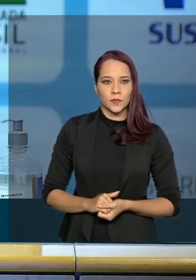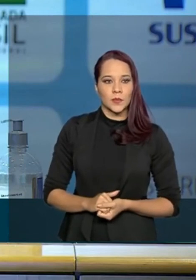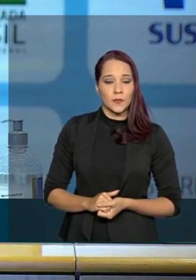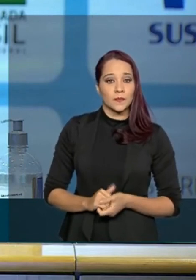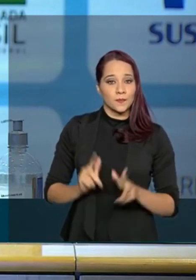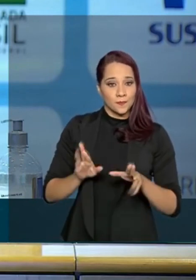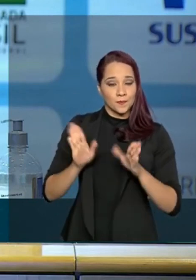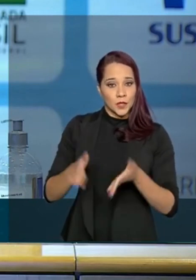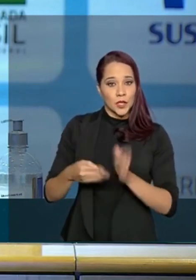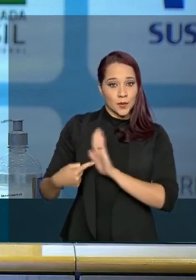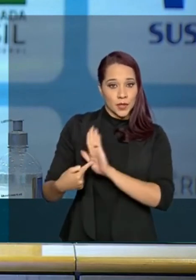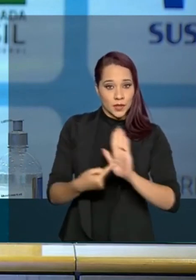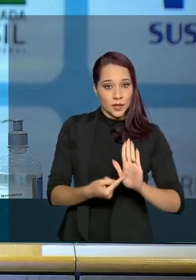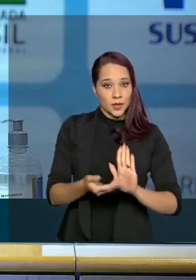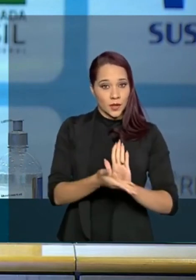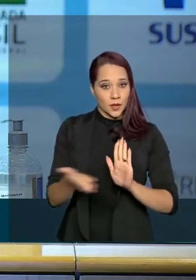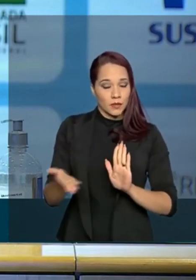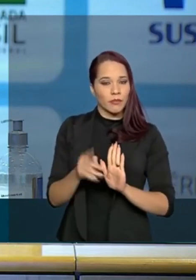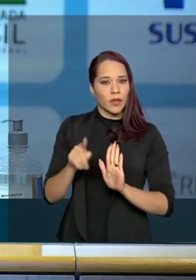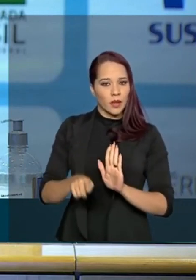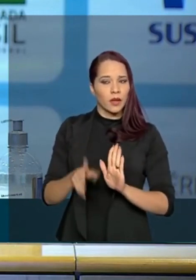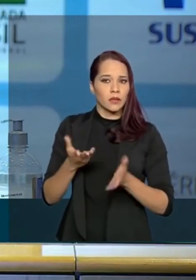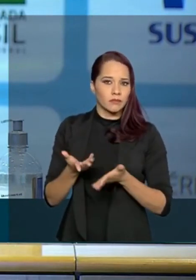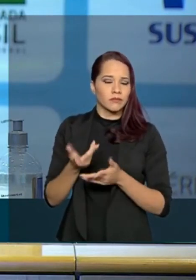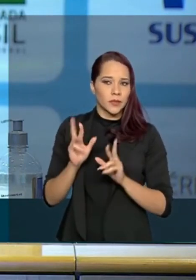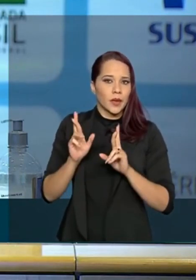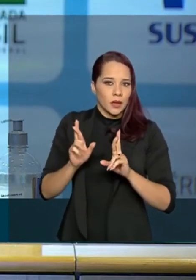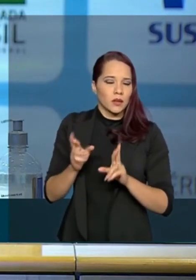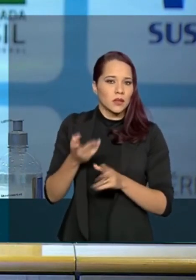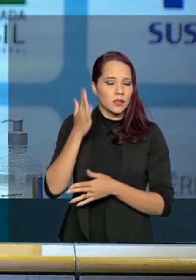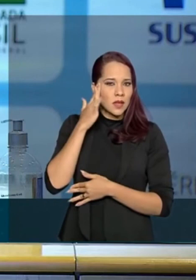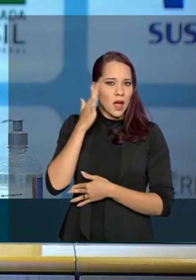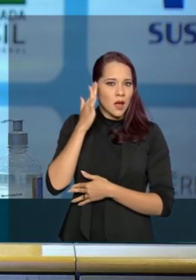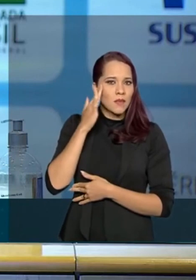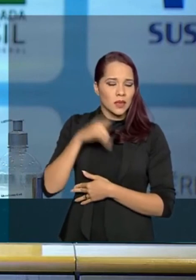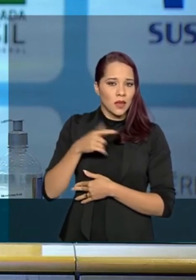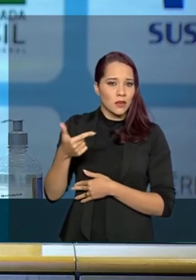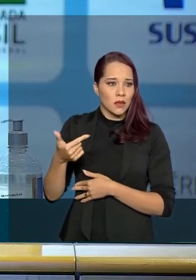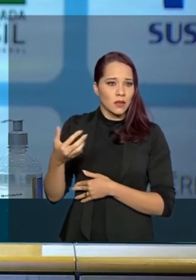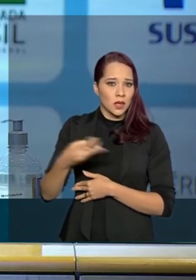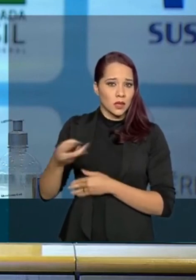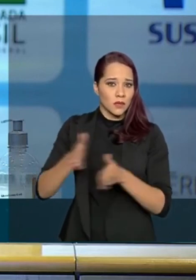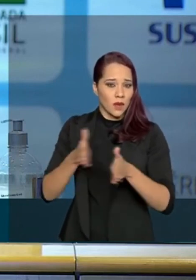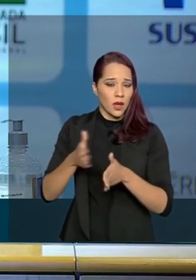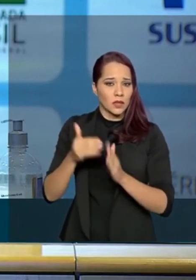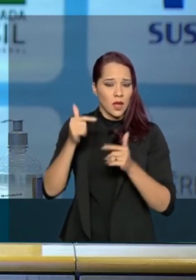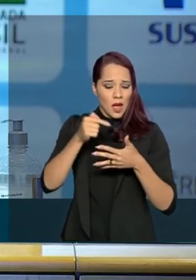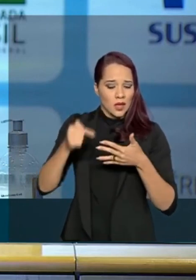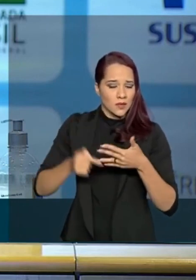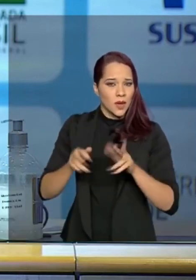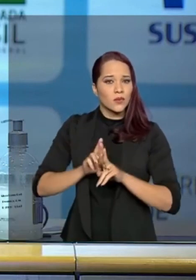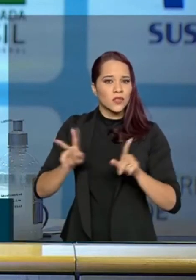Como eu já acabei de apresentar, é de se esperar que ocorra, numa fase 3, aspectos